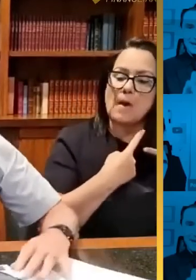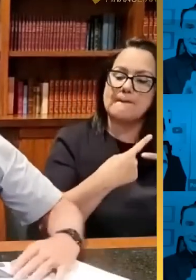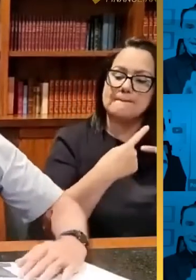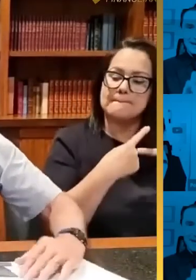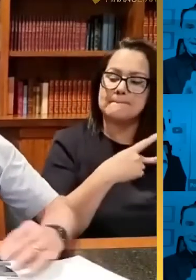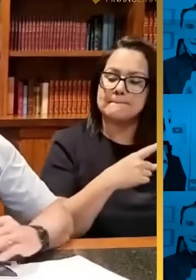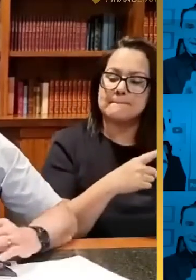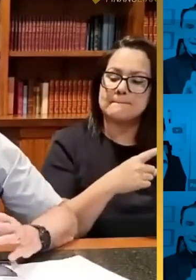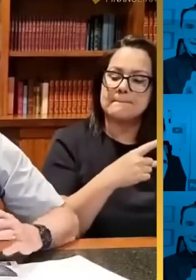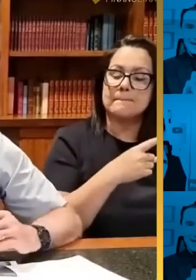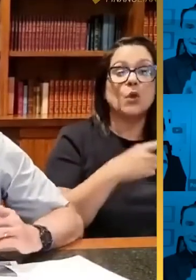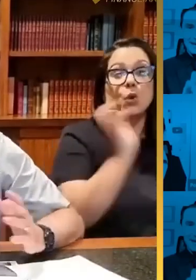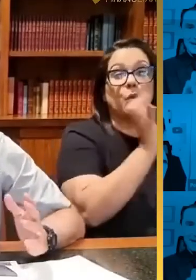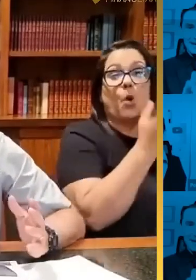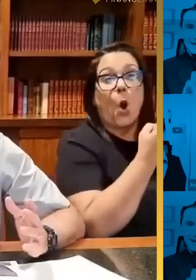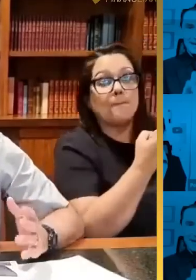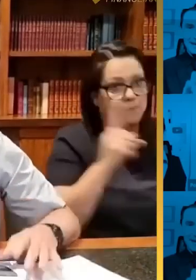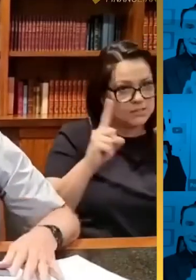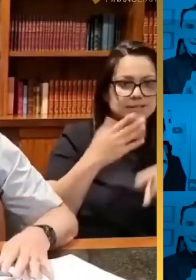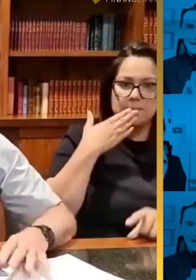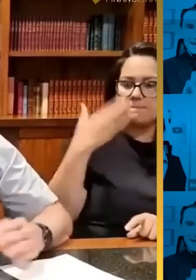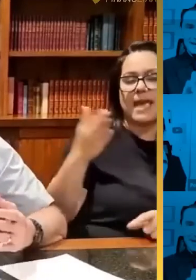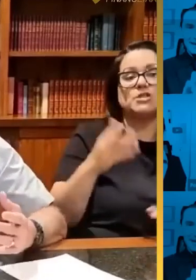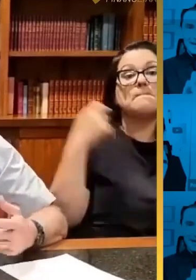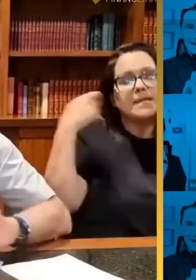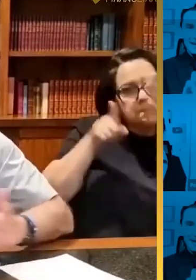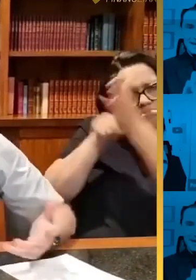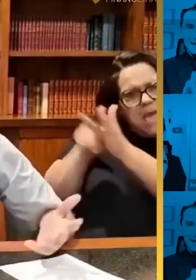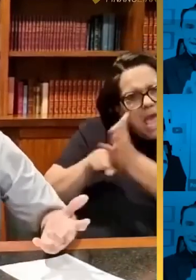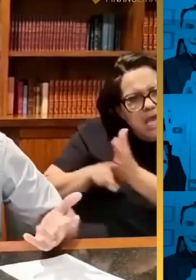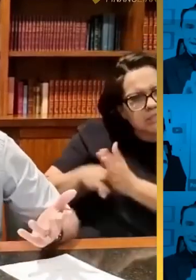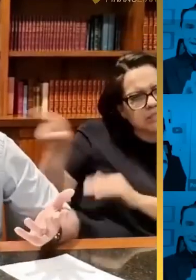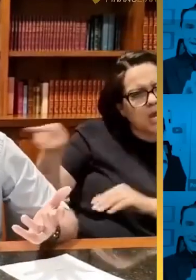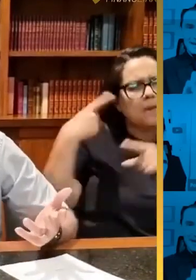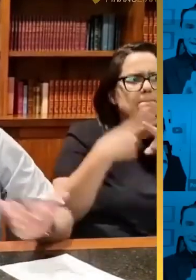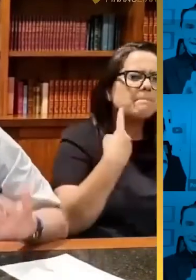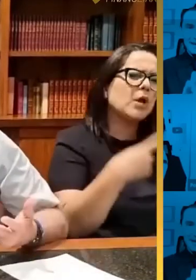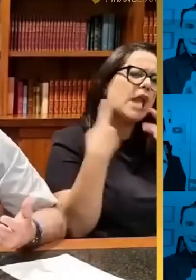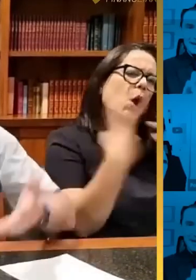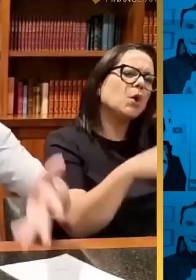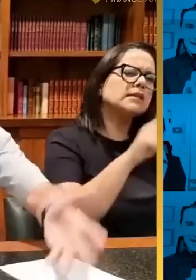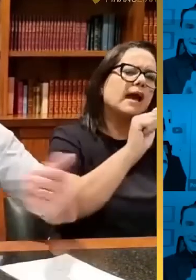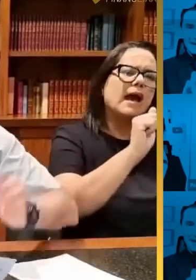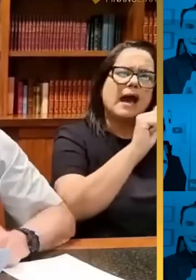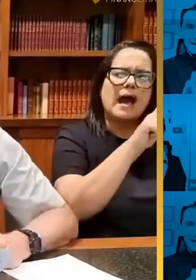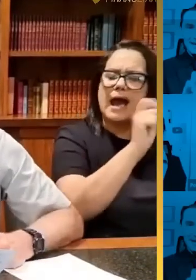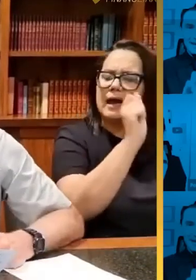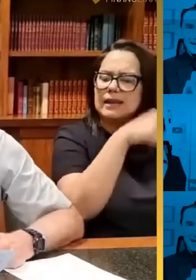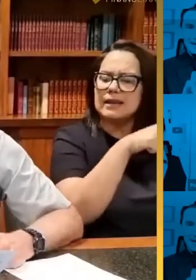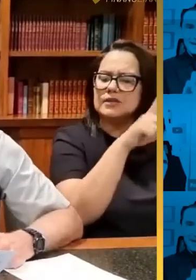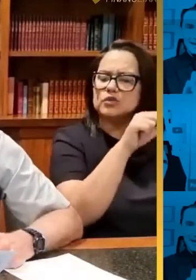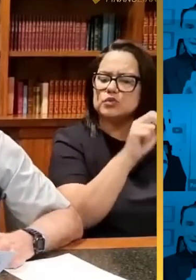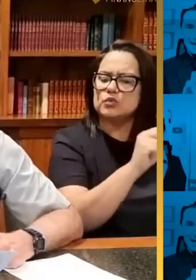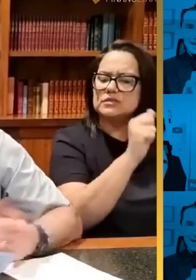Santos. Bem, eu consigo não falar certas coisas, né? Eu não vi o Aldo Santos nos Estados Unidos. Se tivesse visto, teria apertado a mão